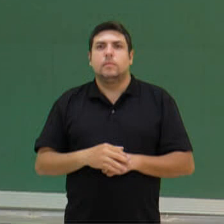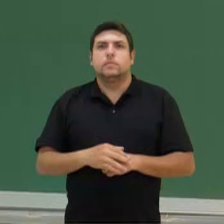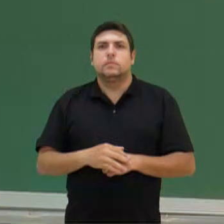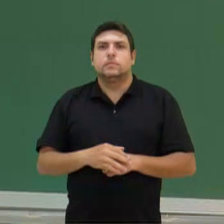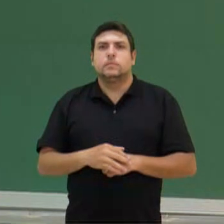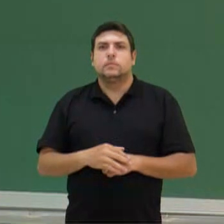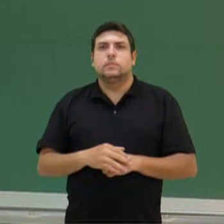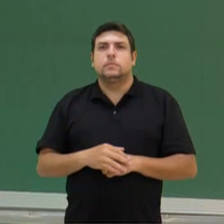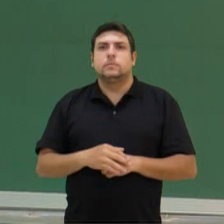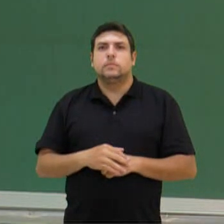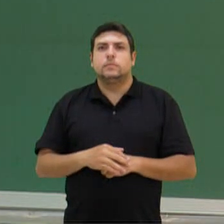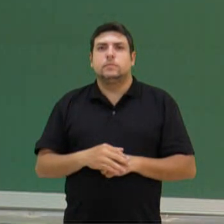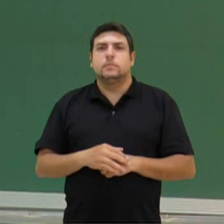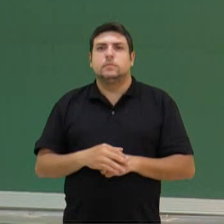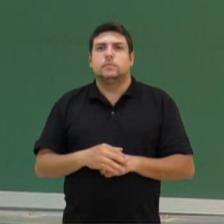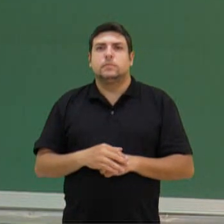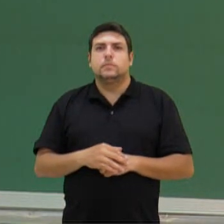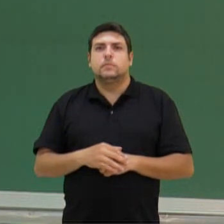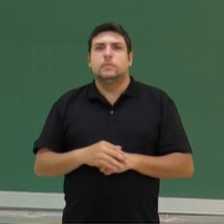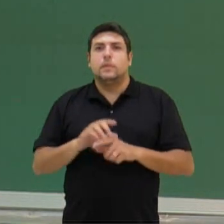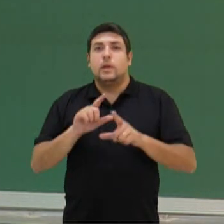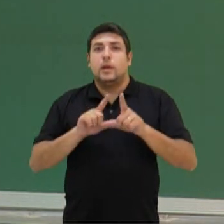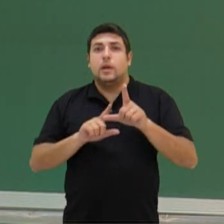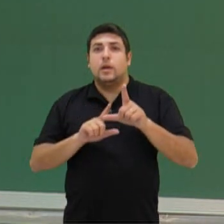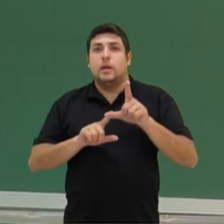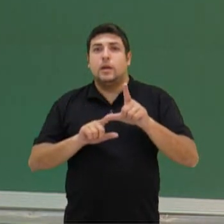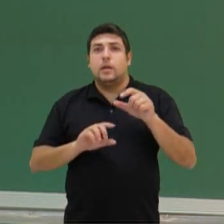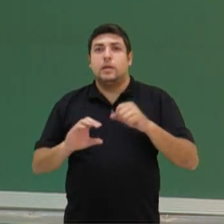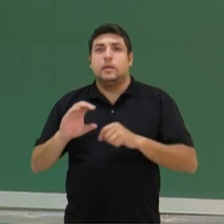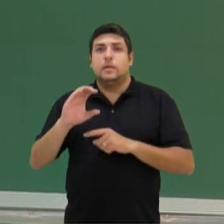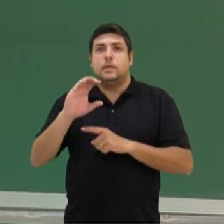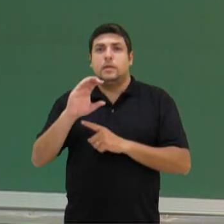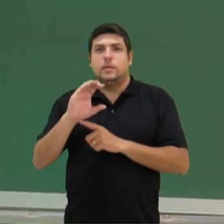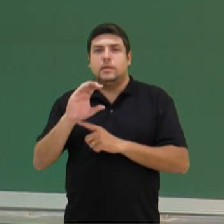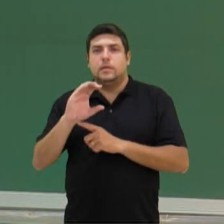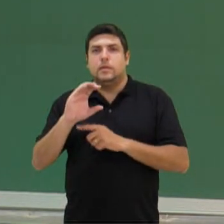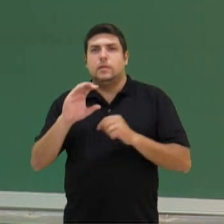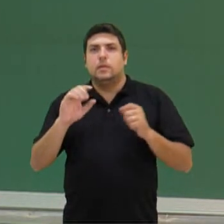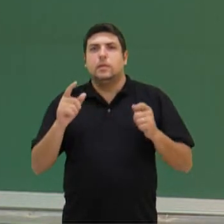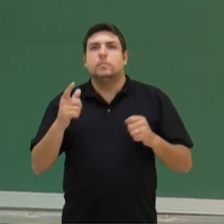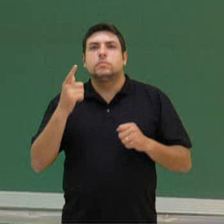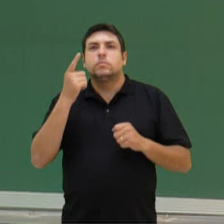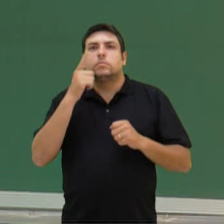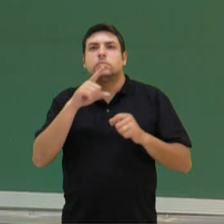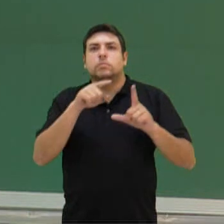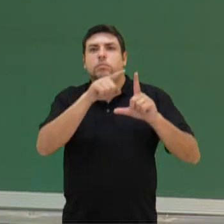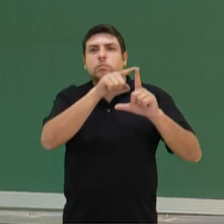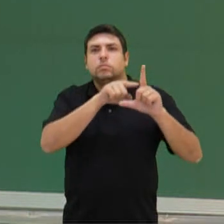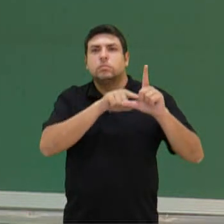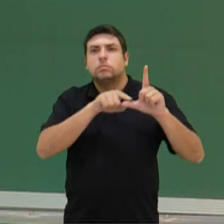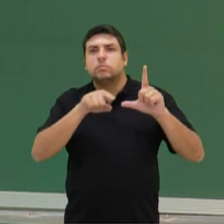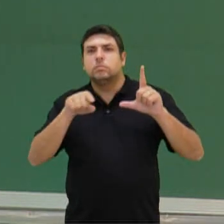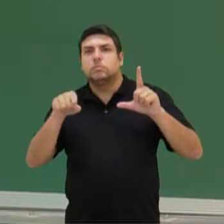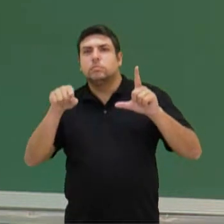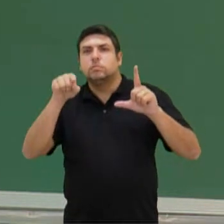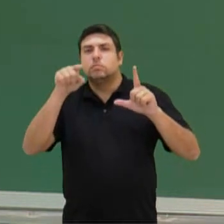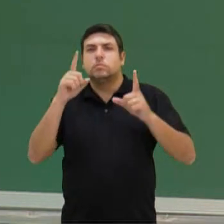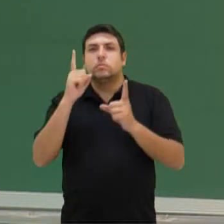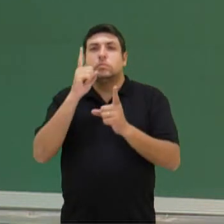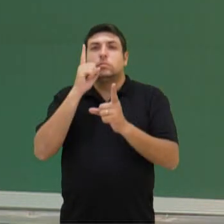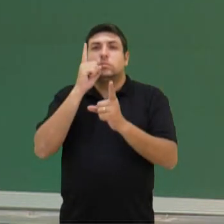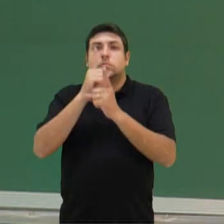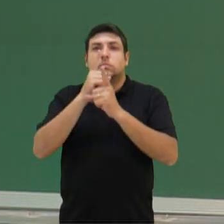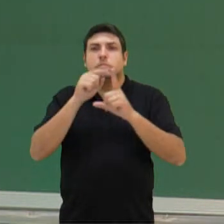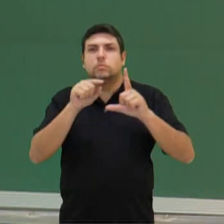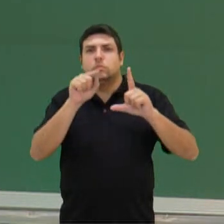e 2. A letra C você já consegue localizar primeiro o eixo X e segundo o eixo Y.